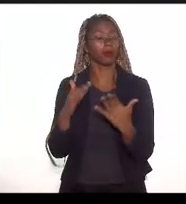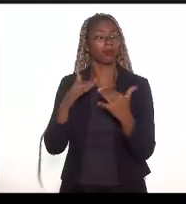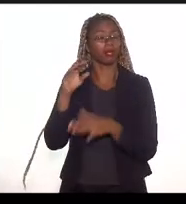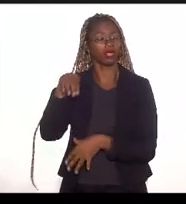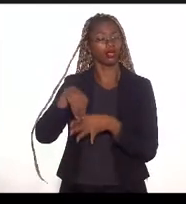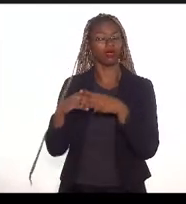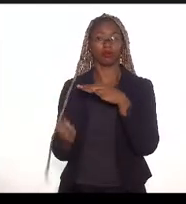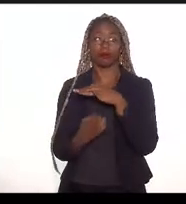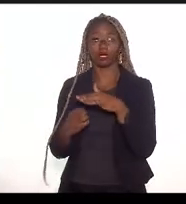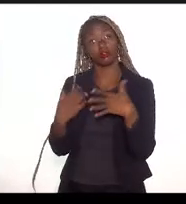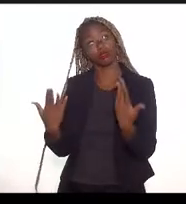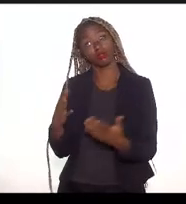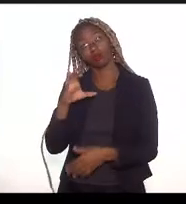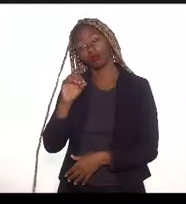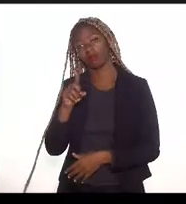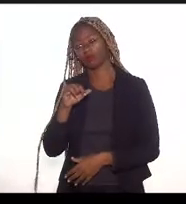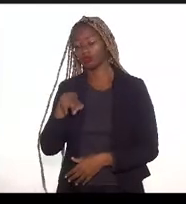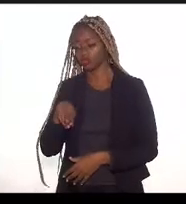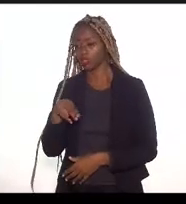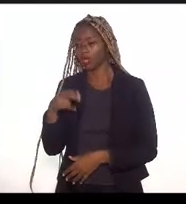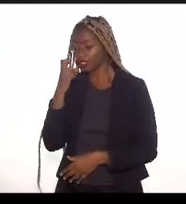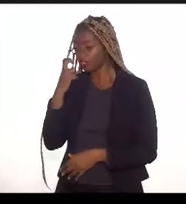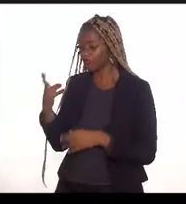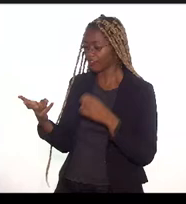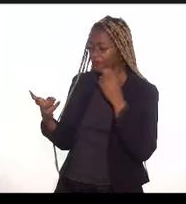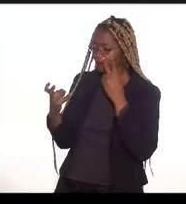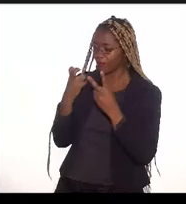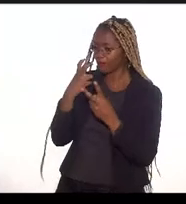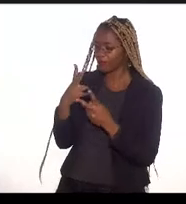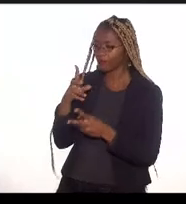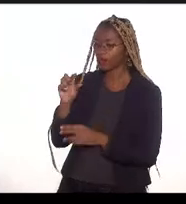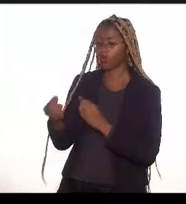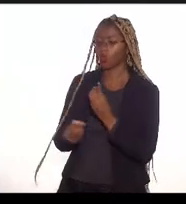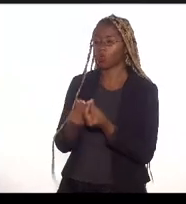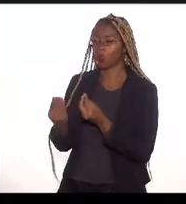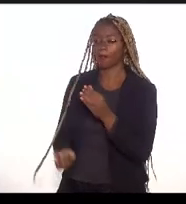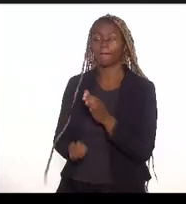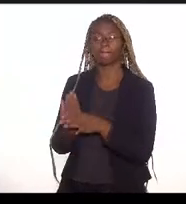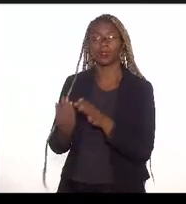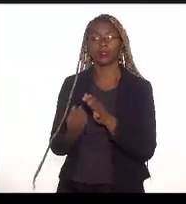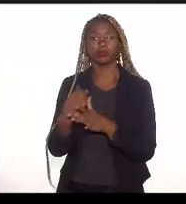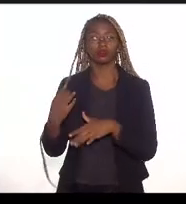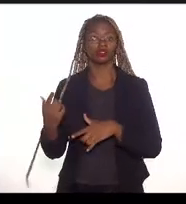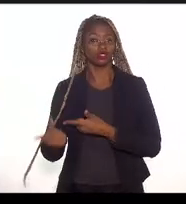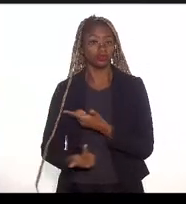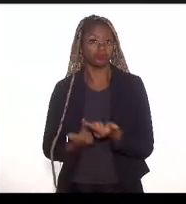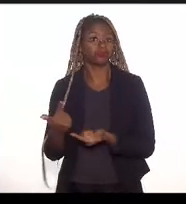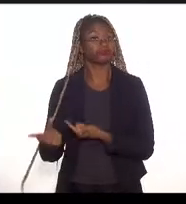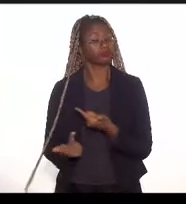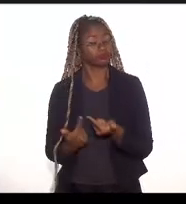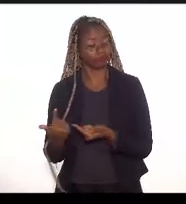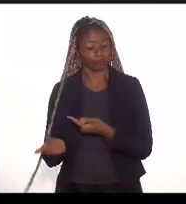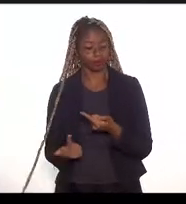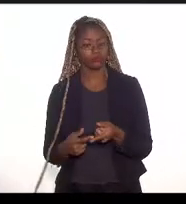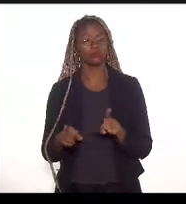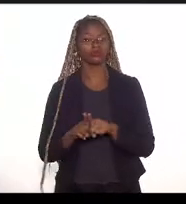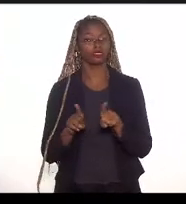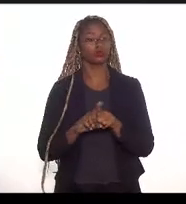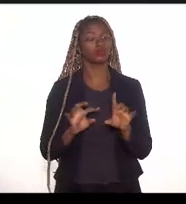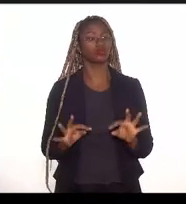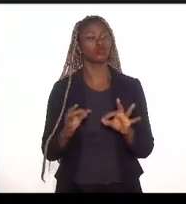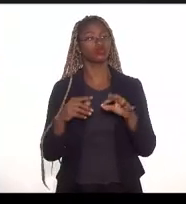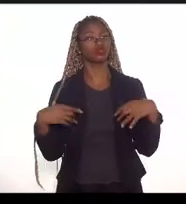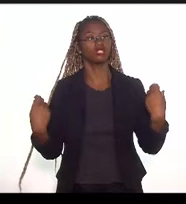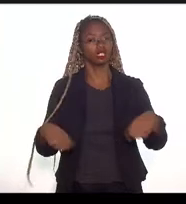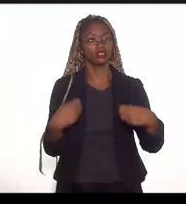Codim a verificação da geração de empregos, dos investimentos realizados e, quando necessário,